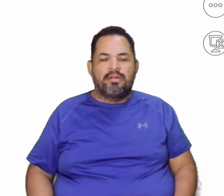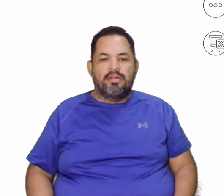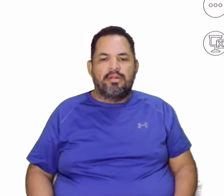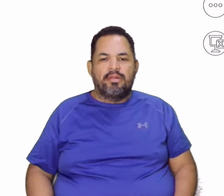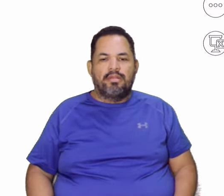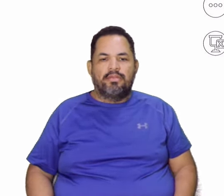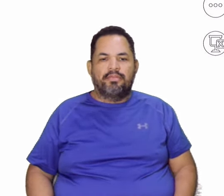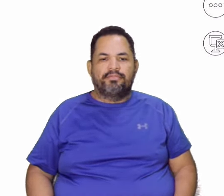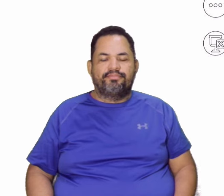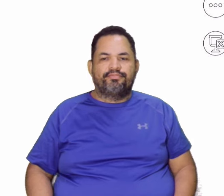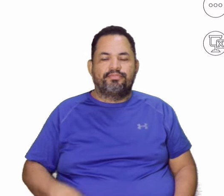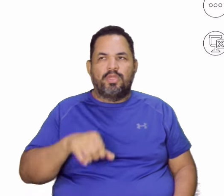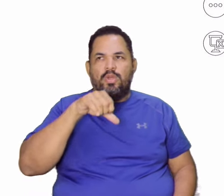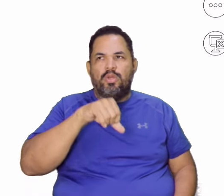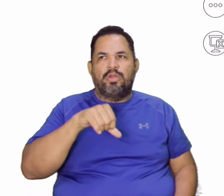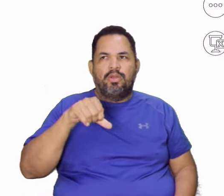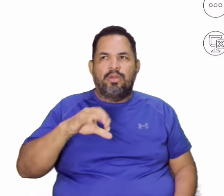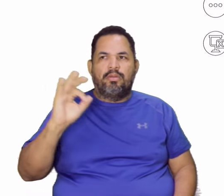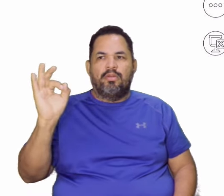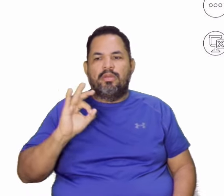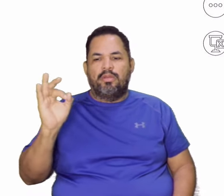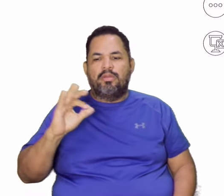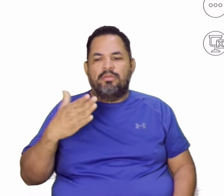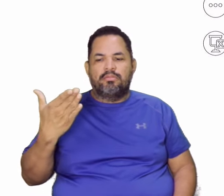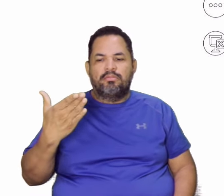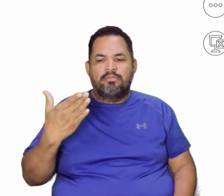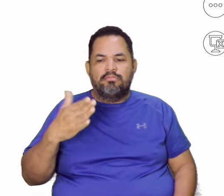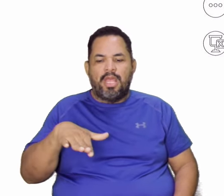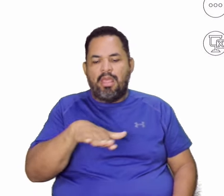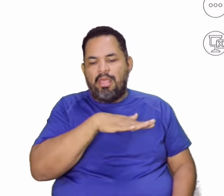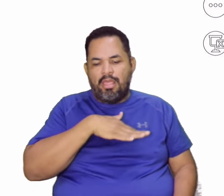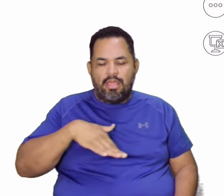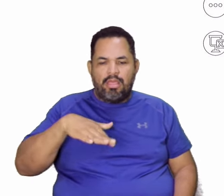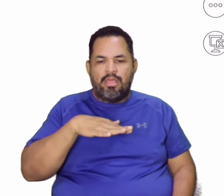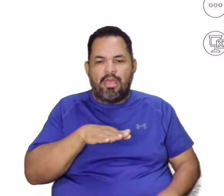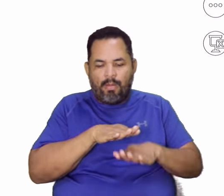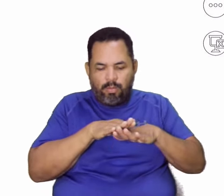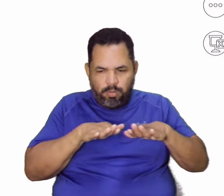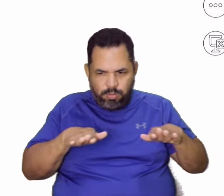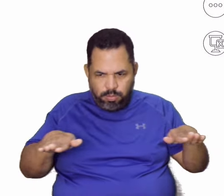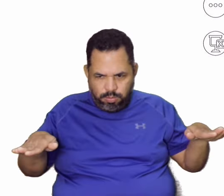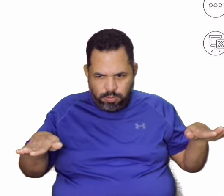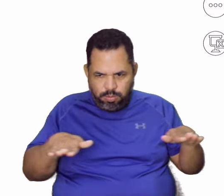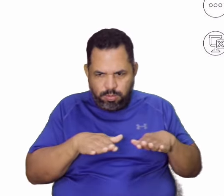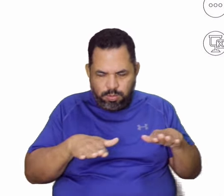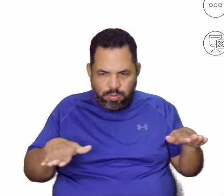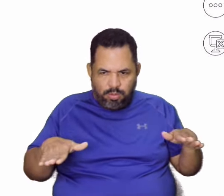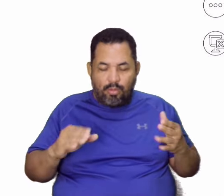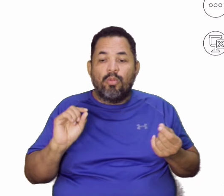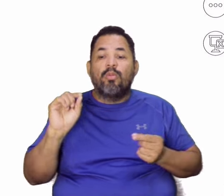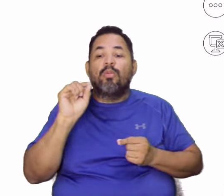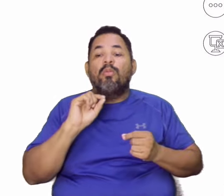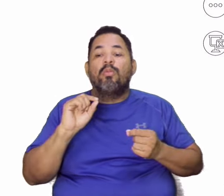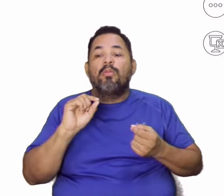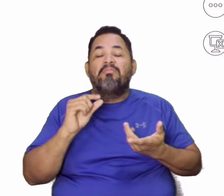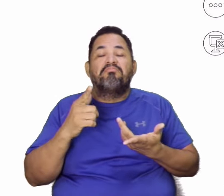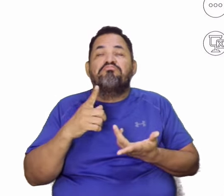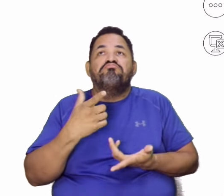e 99,9 dele desse espaço é asfalto O que que tem de